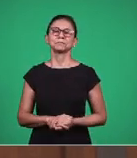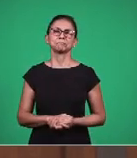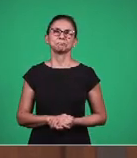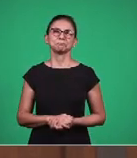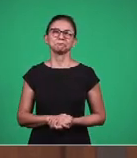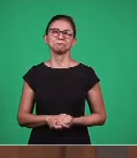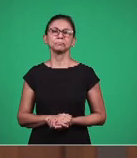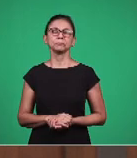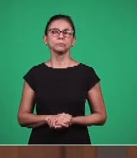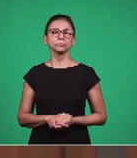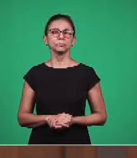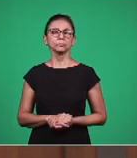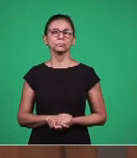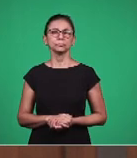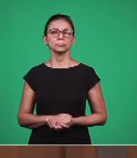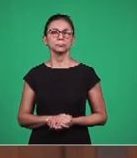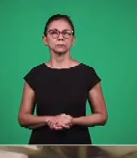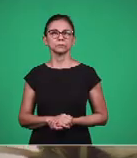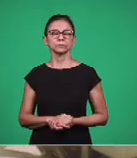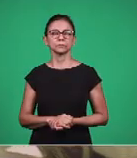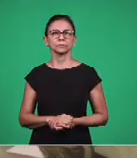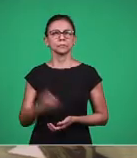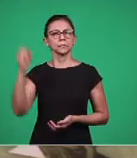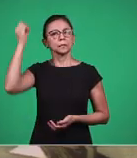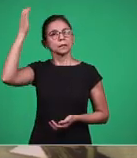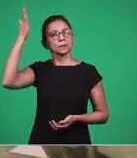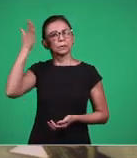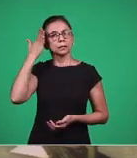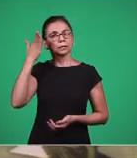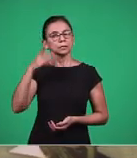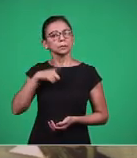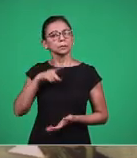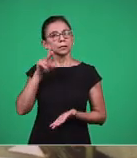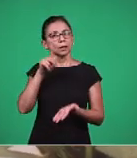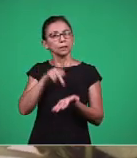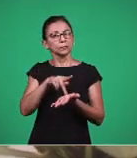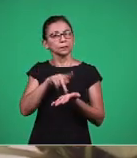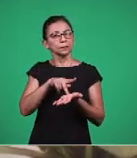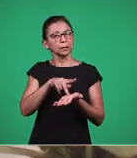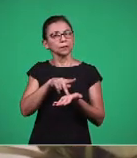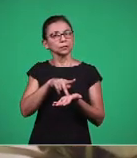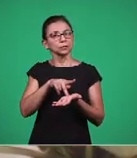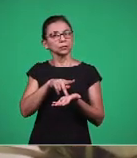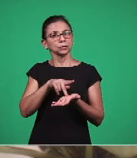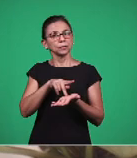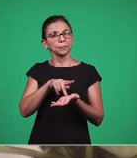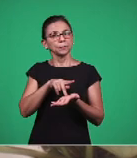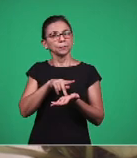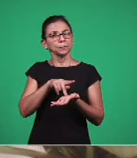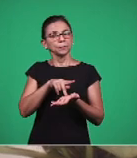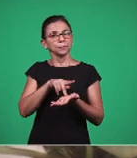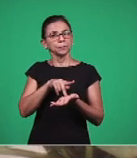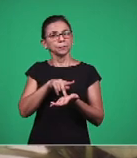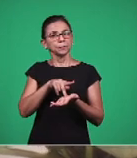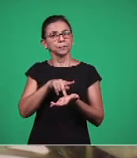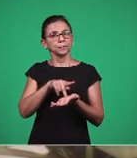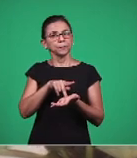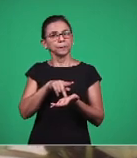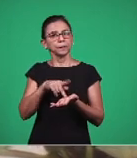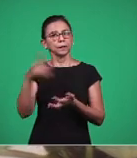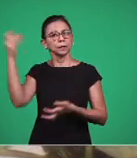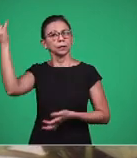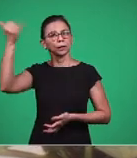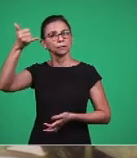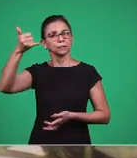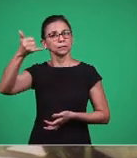palavra revelada, ele tem duas coisas. Uma verdade que ele está carregando e um aviso que ele está dando para o mundo.